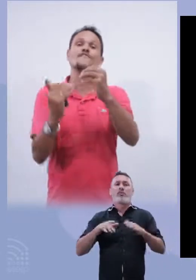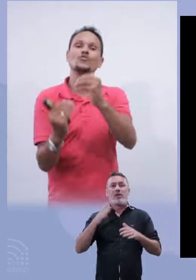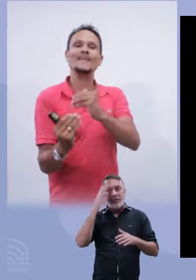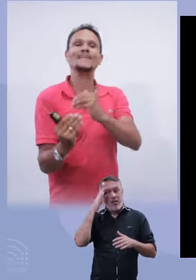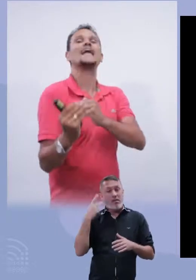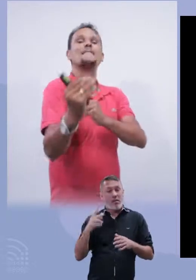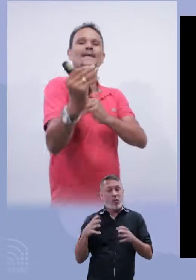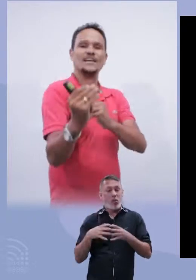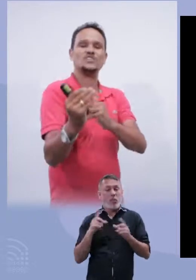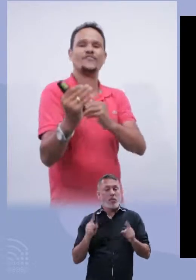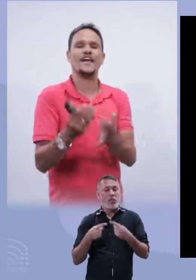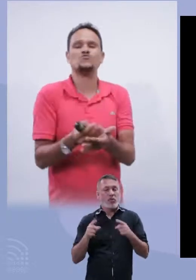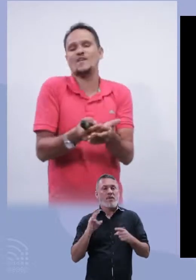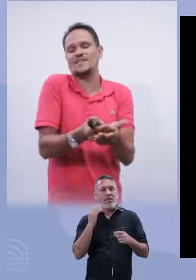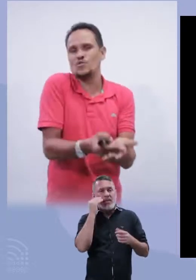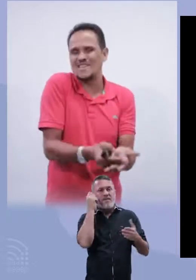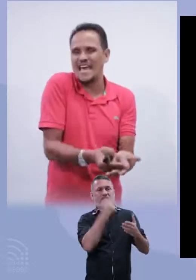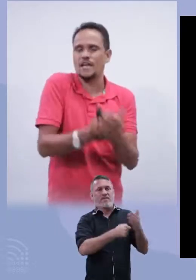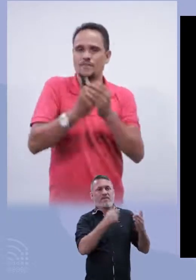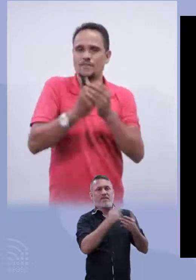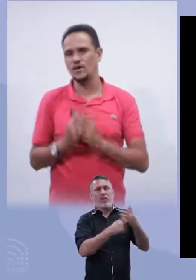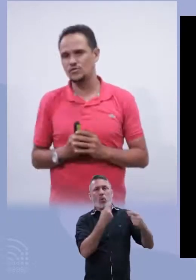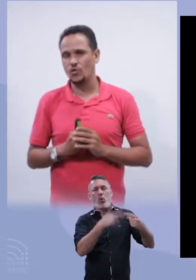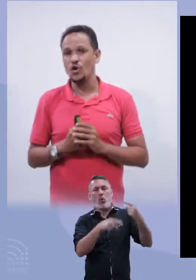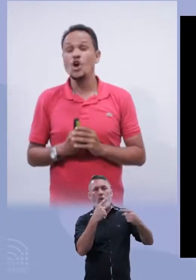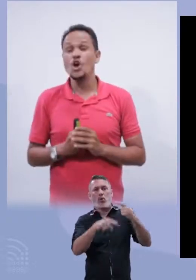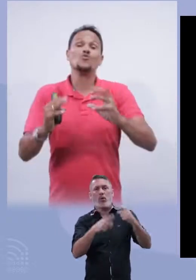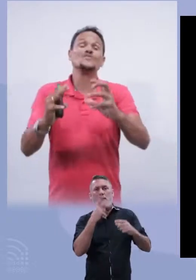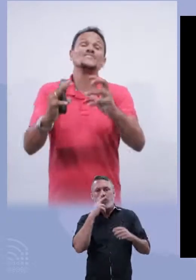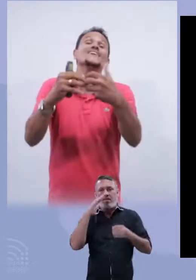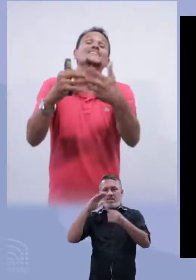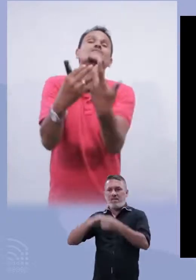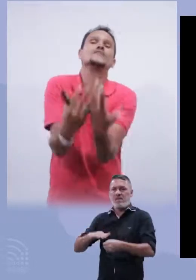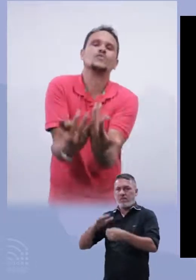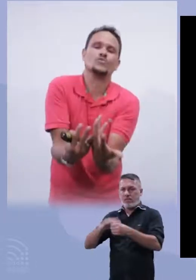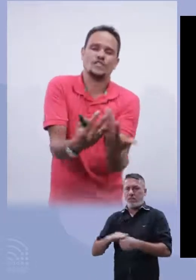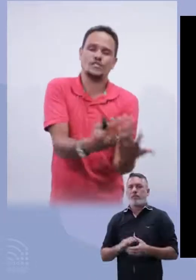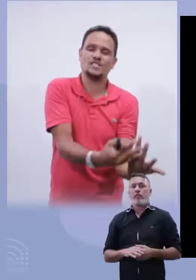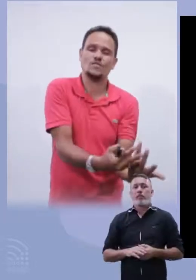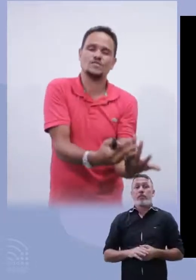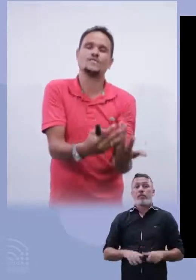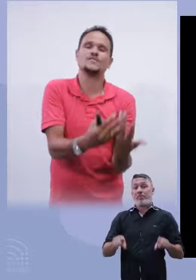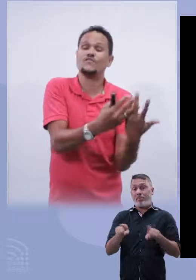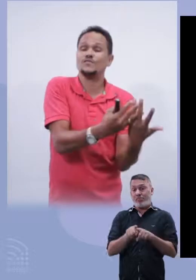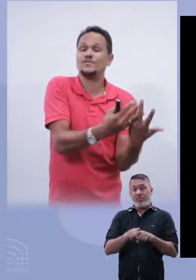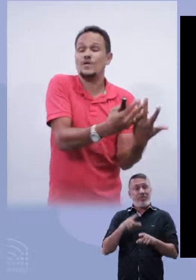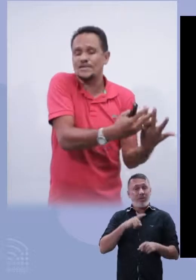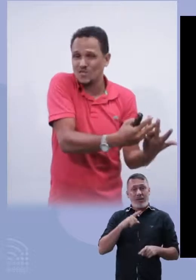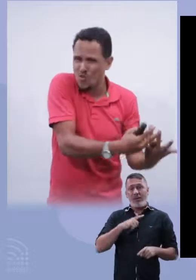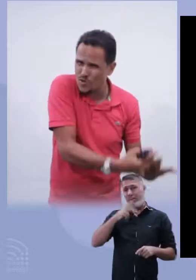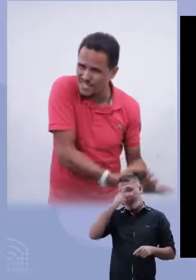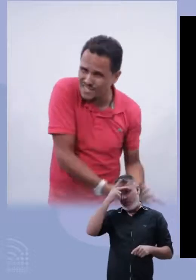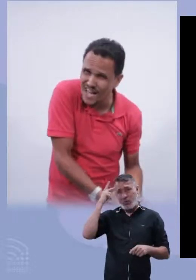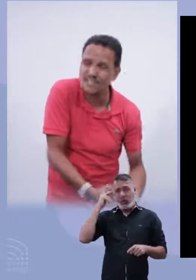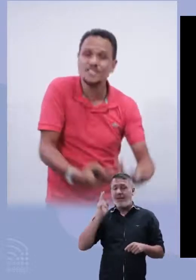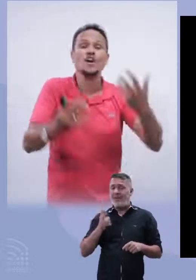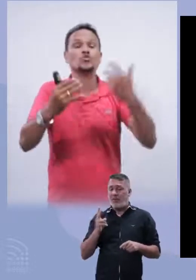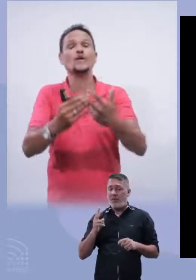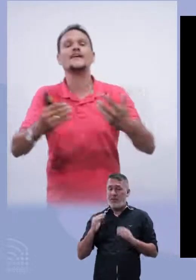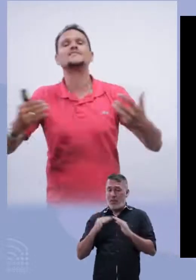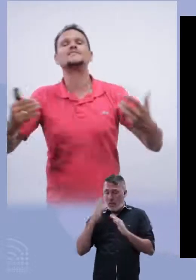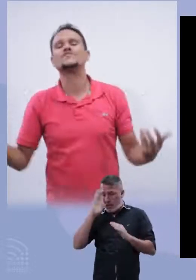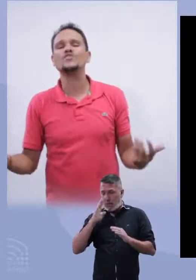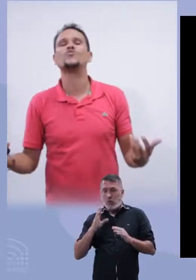músicas vão tentar bater de frente com aquilo que era imposto. Os exilos vão ser coisas